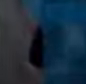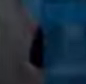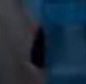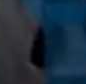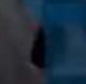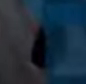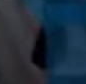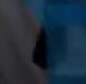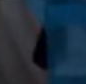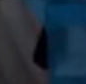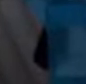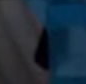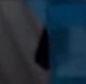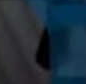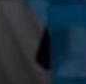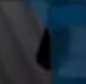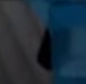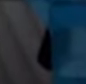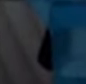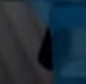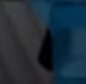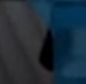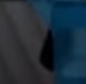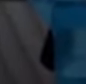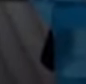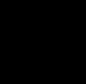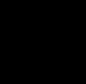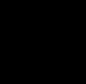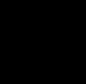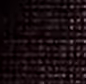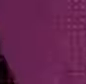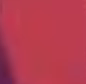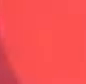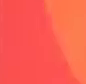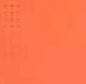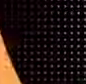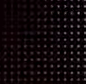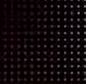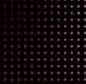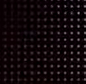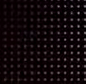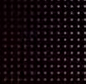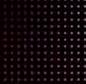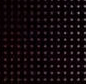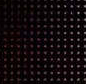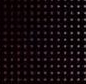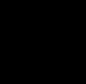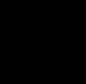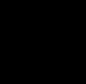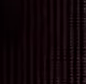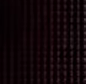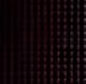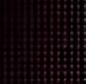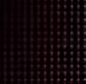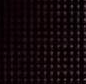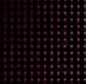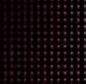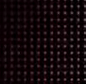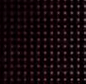Fábio, você já me convenceu. Não esquece de me passar o cartão de visitas, hein? Chegou uma nova mensagem. Você não